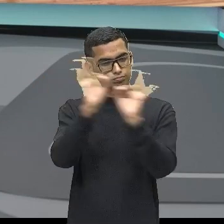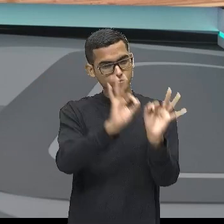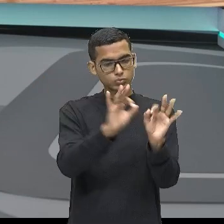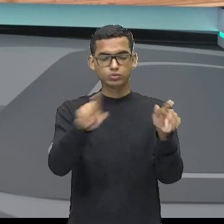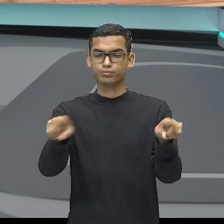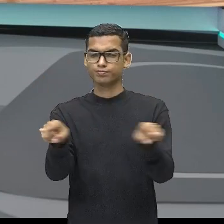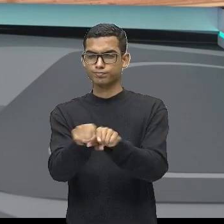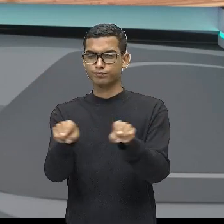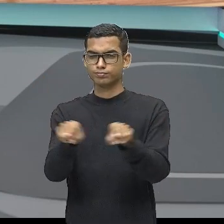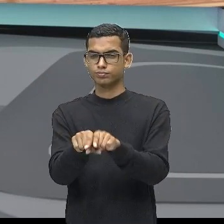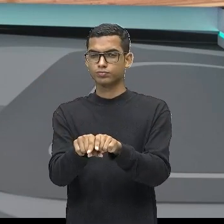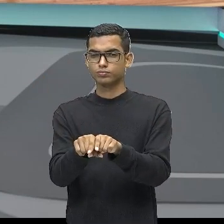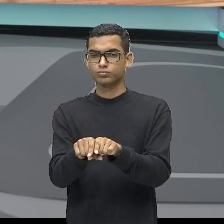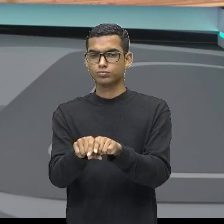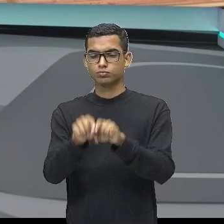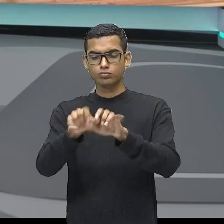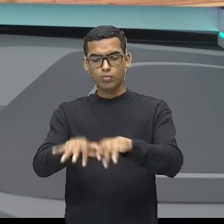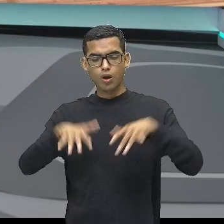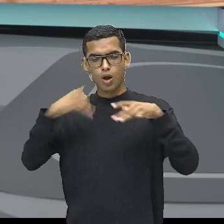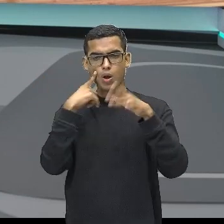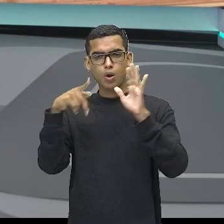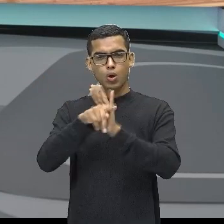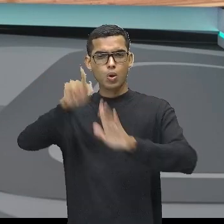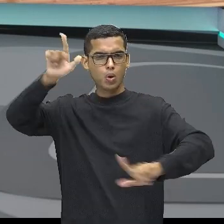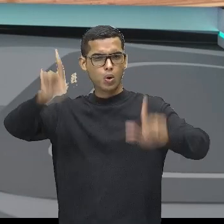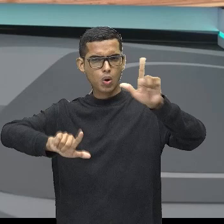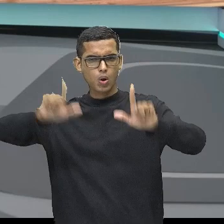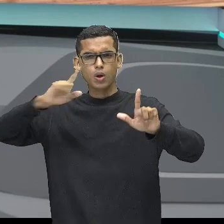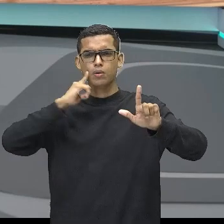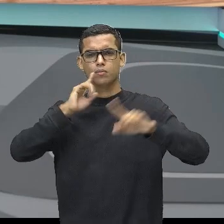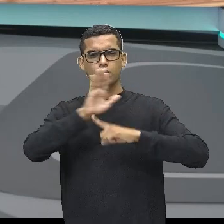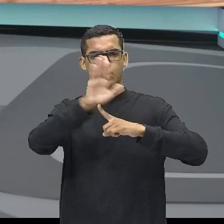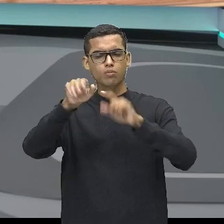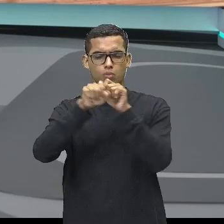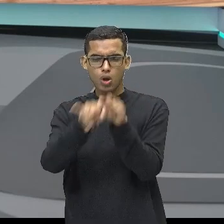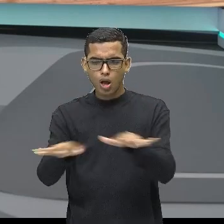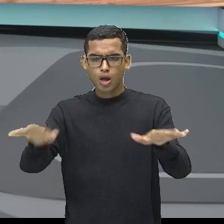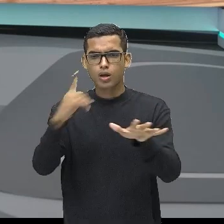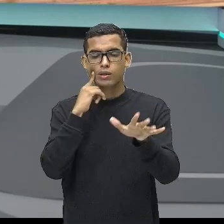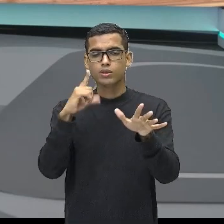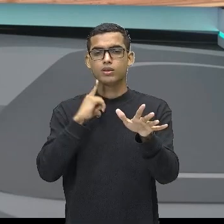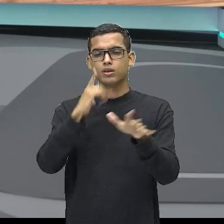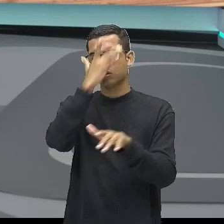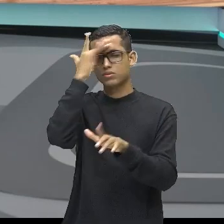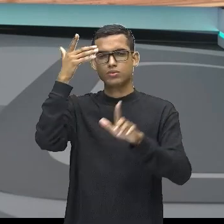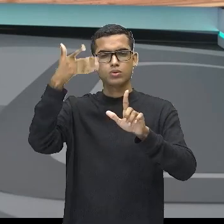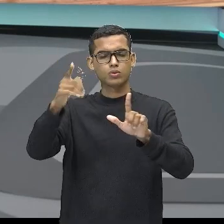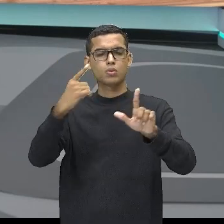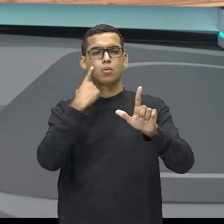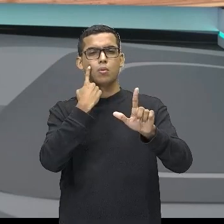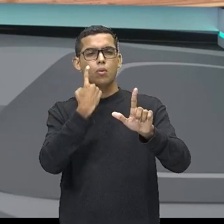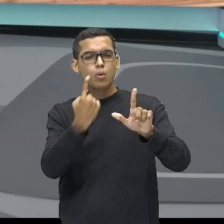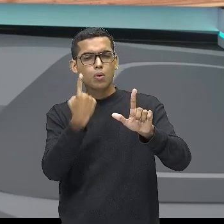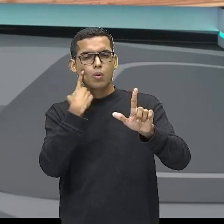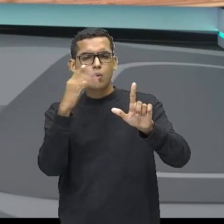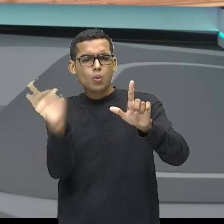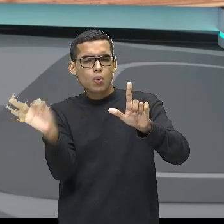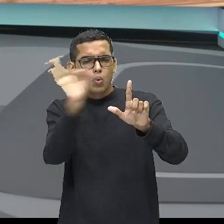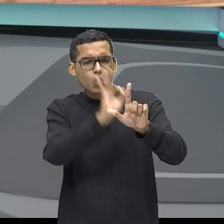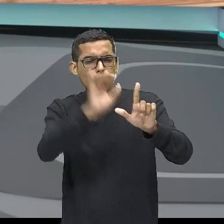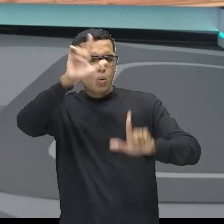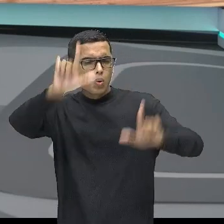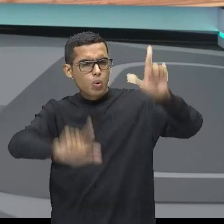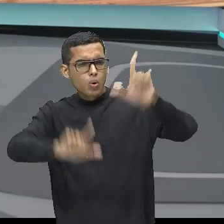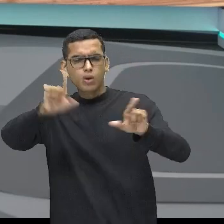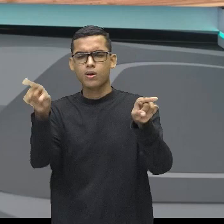um debate que é televisionado, ou seja, transmitido pela TV, nós temos o telespectador, a outra pessoa que está assistindo o canal,